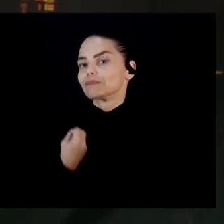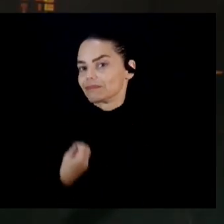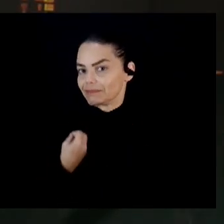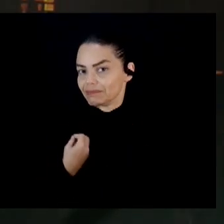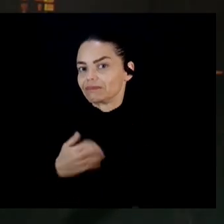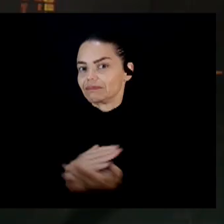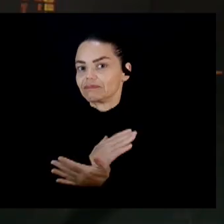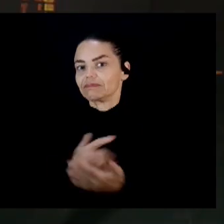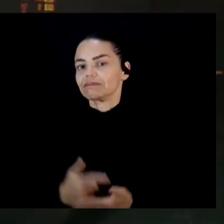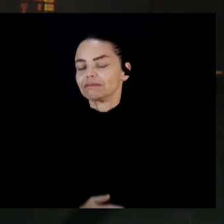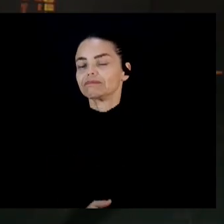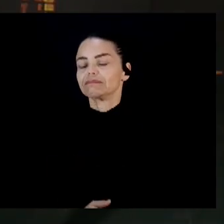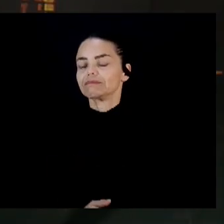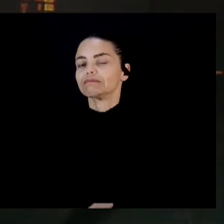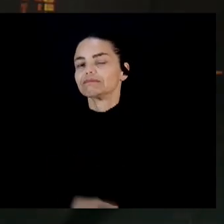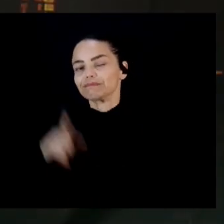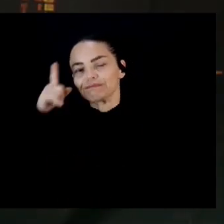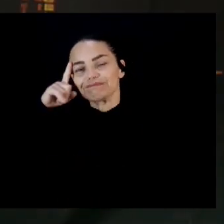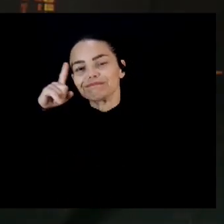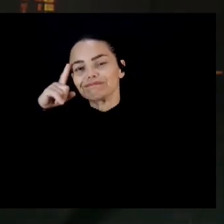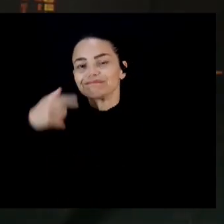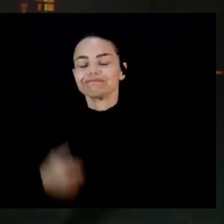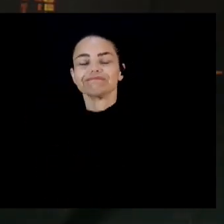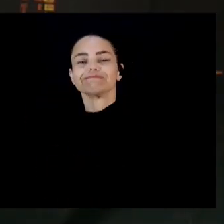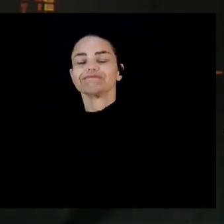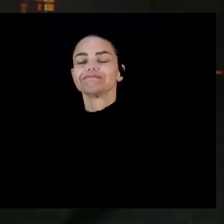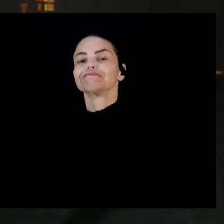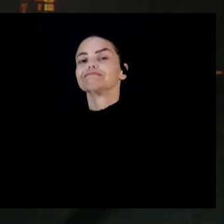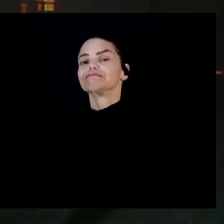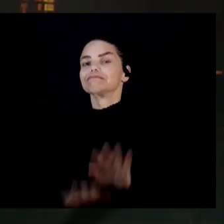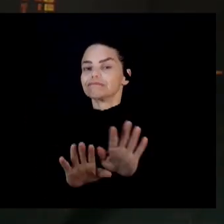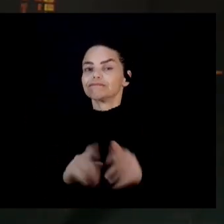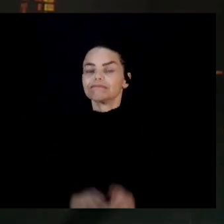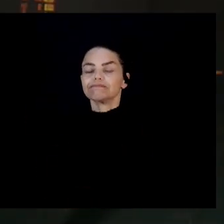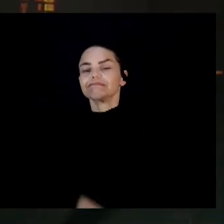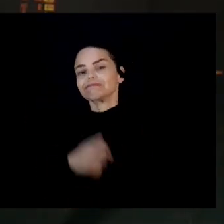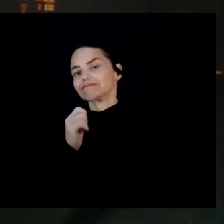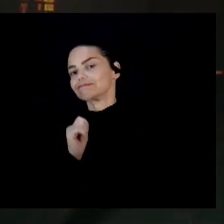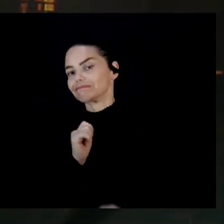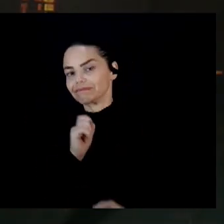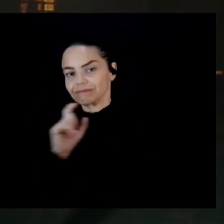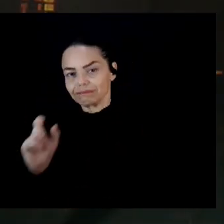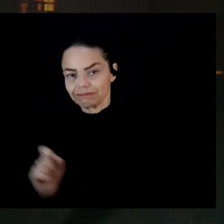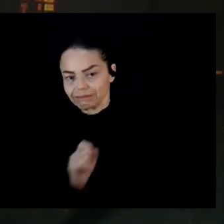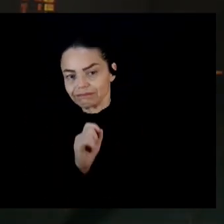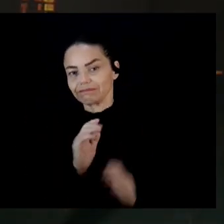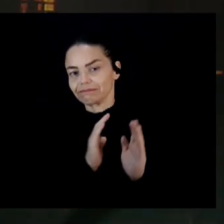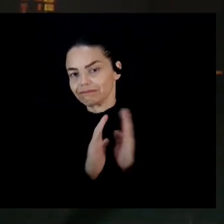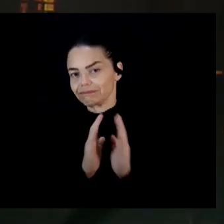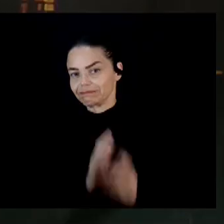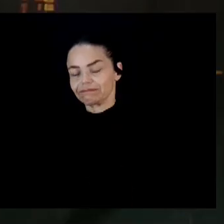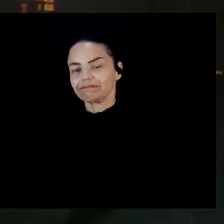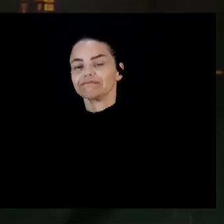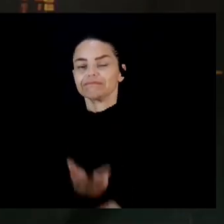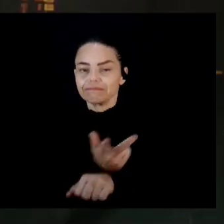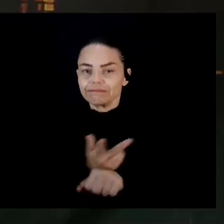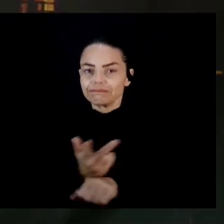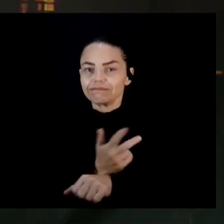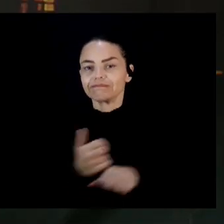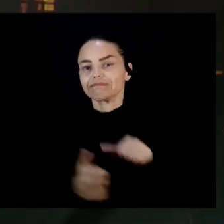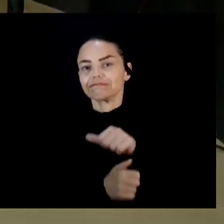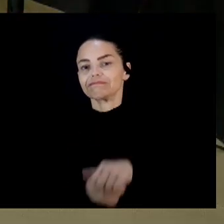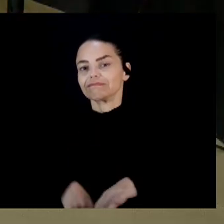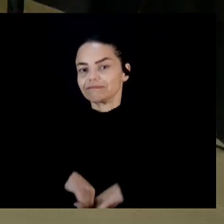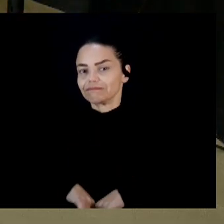alguma rotina nesse sentido. No entanto, em que momento essa busca pode se tornar sofrimento,